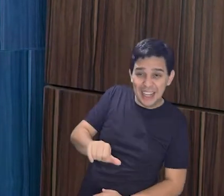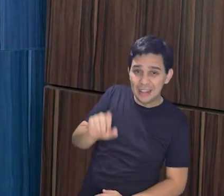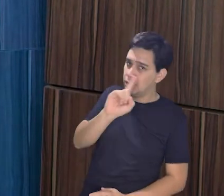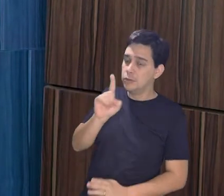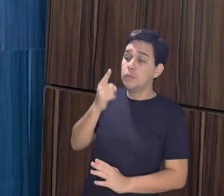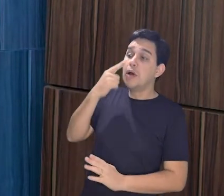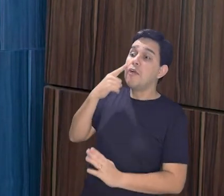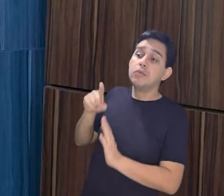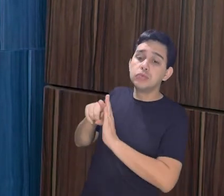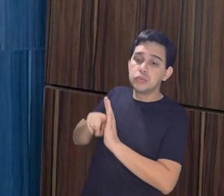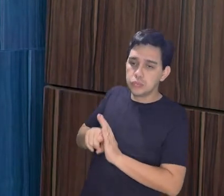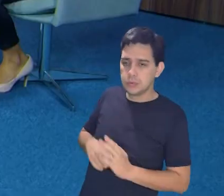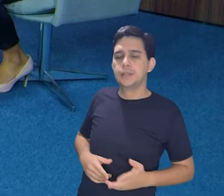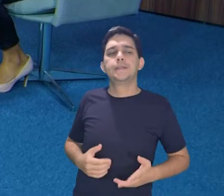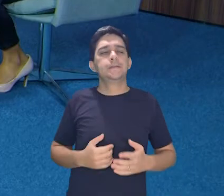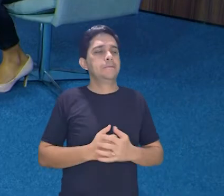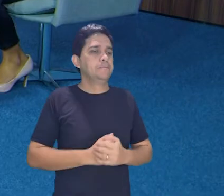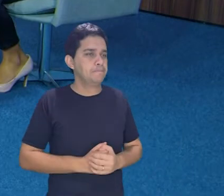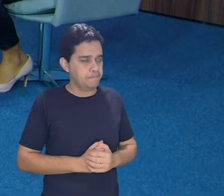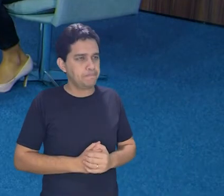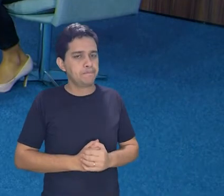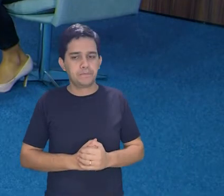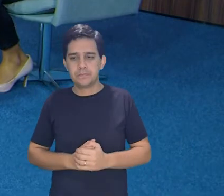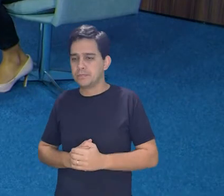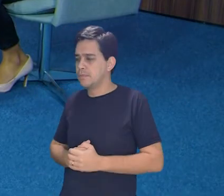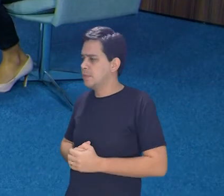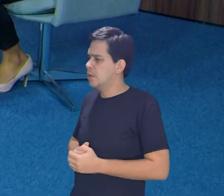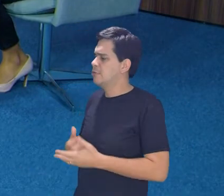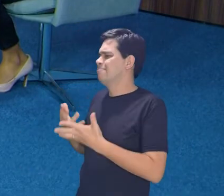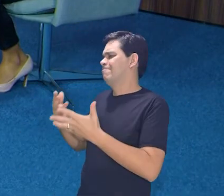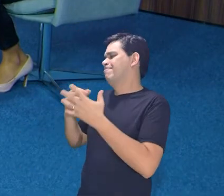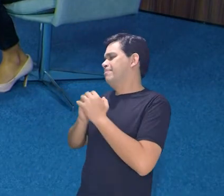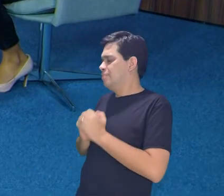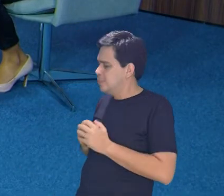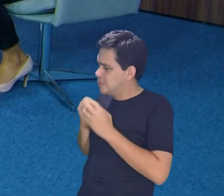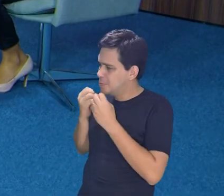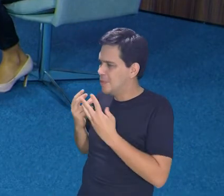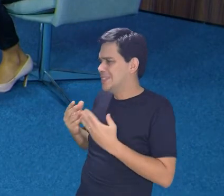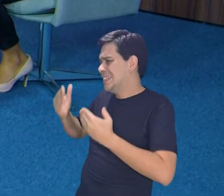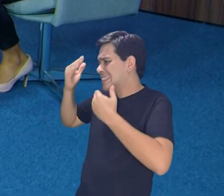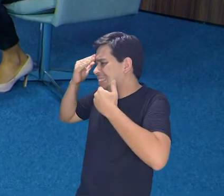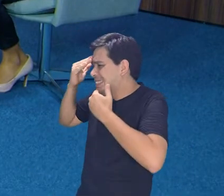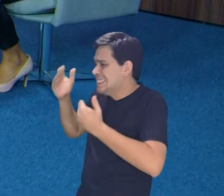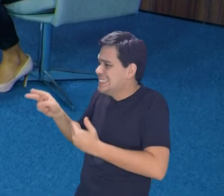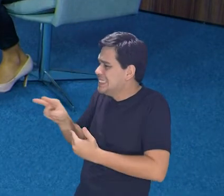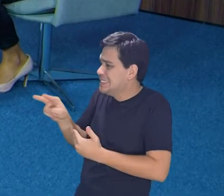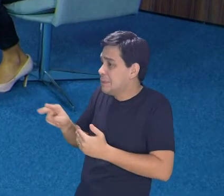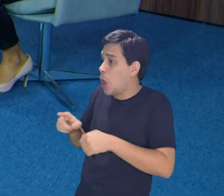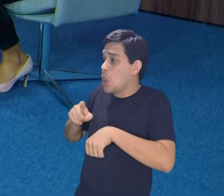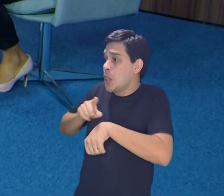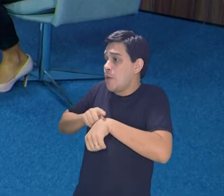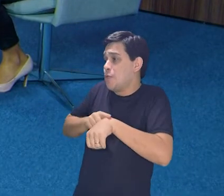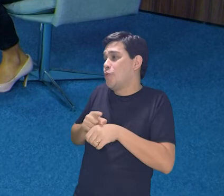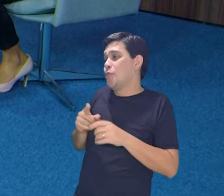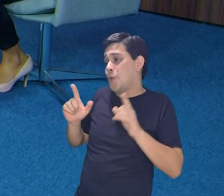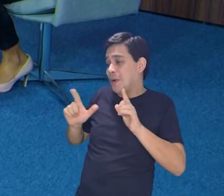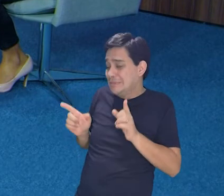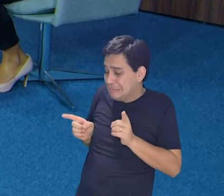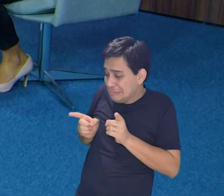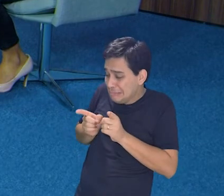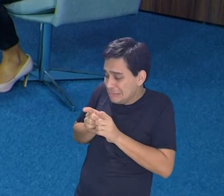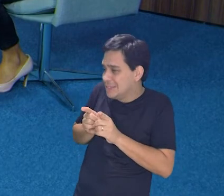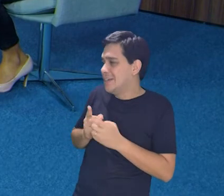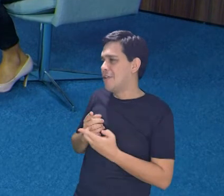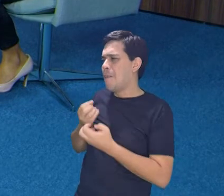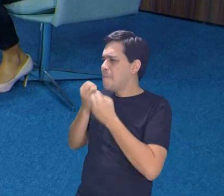novo, que é o que não se deseja. Nossa, eu gostaria de agradecer imensamente. Infelizmente, o nosso tempo está acabando. Obrigada por esse rico